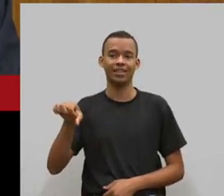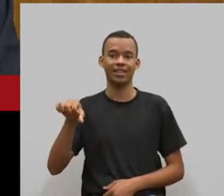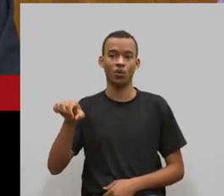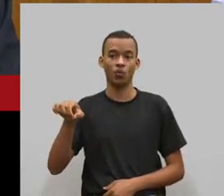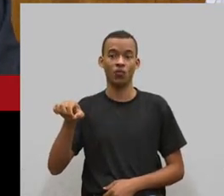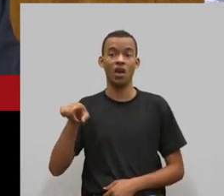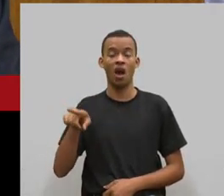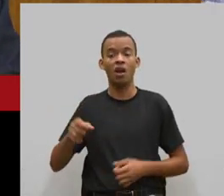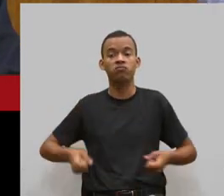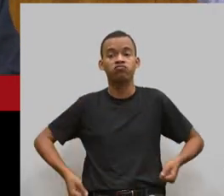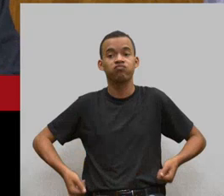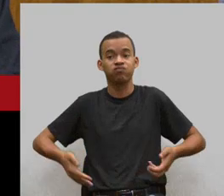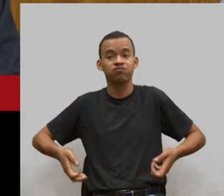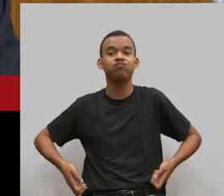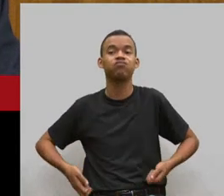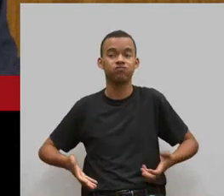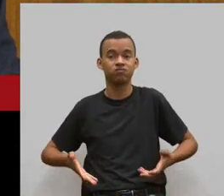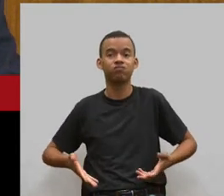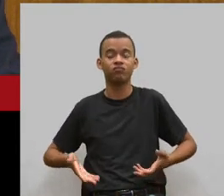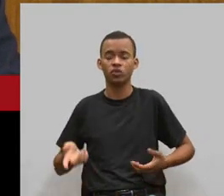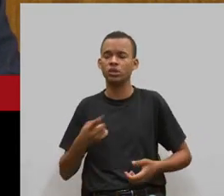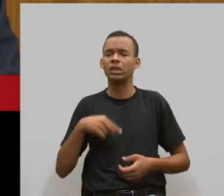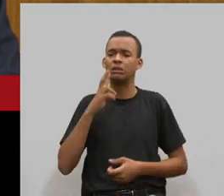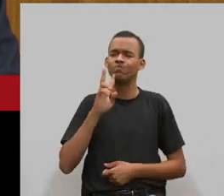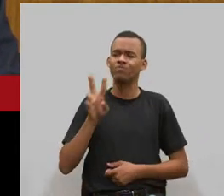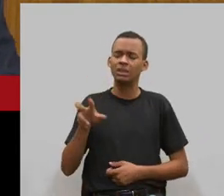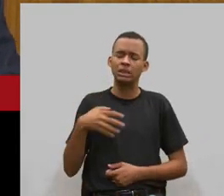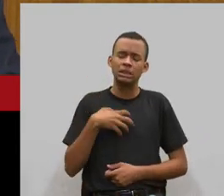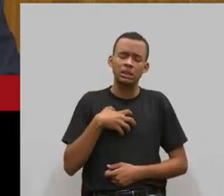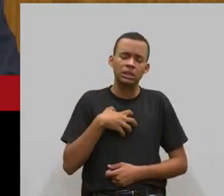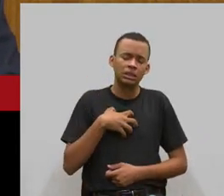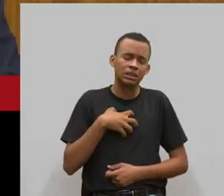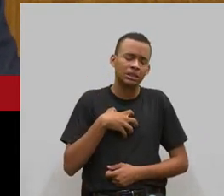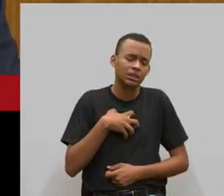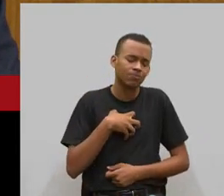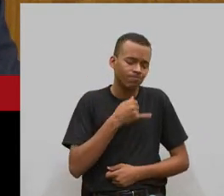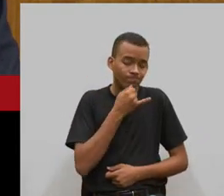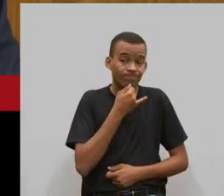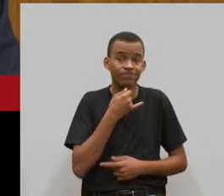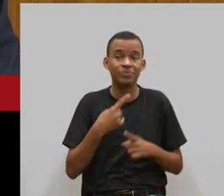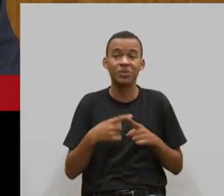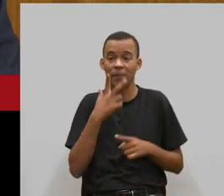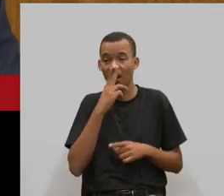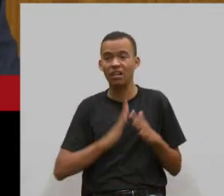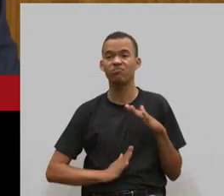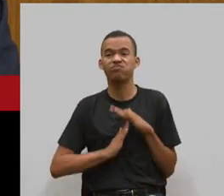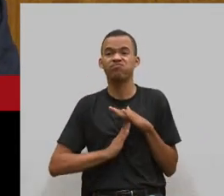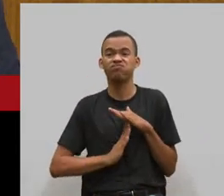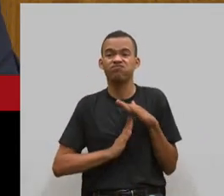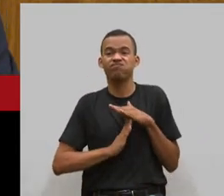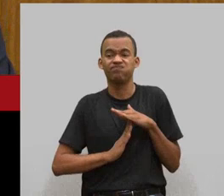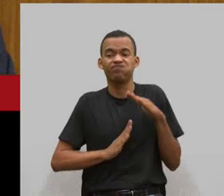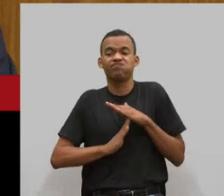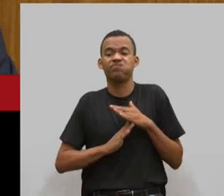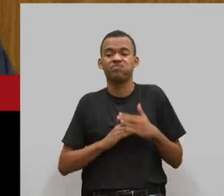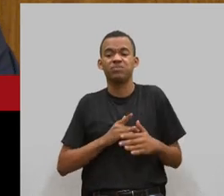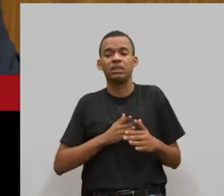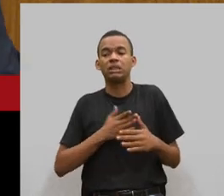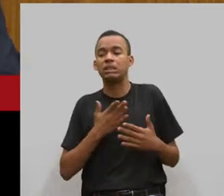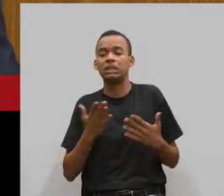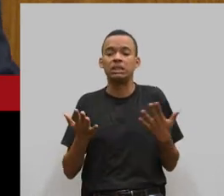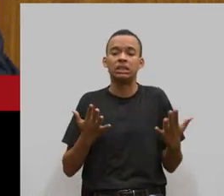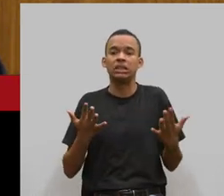nos sentimos impossibilitados de fazer algo mais que gostaríamos de fazer então só quero aqui registrar Eh o meu